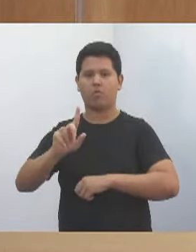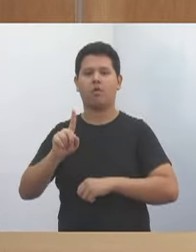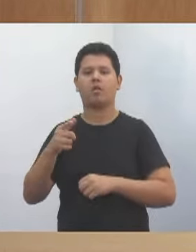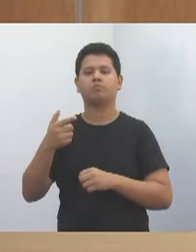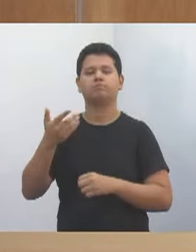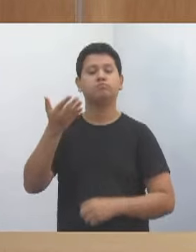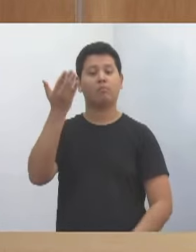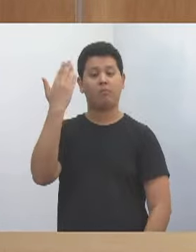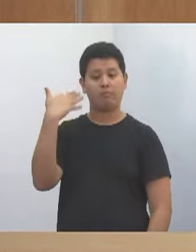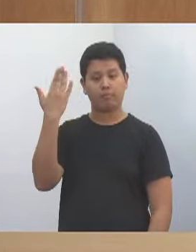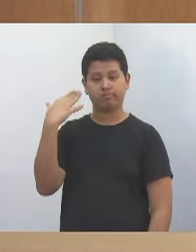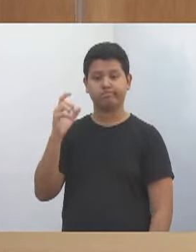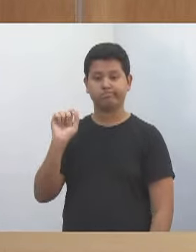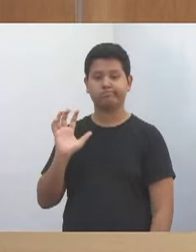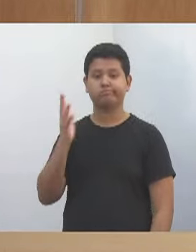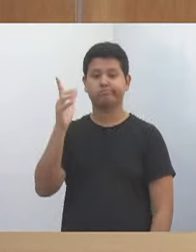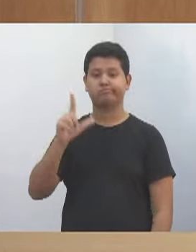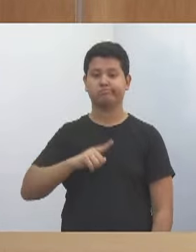Antigamente,